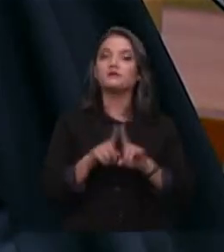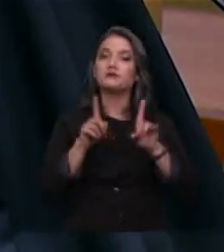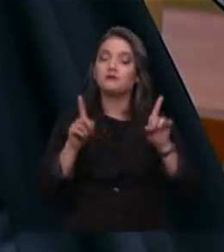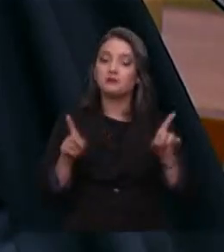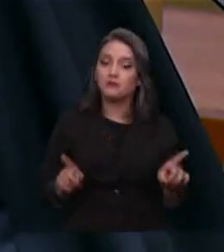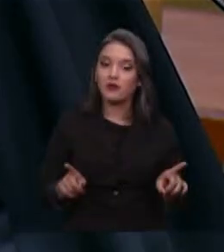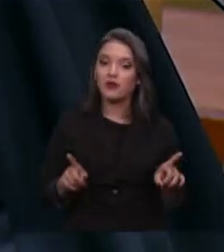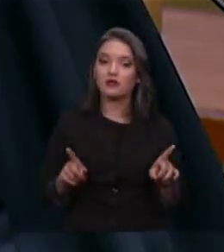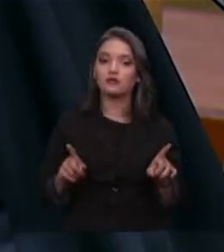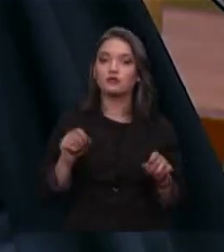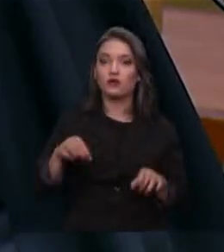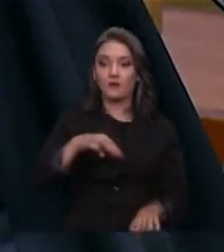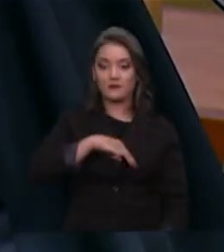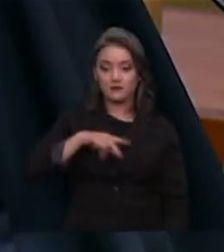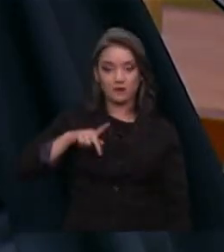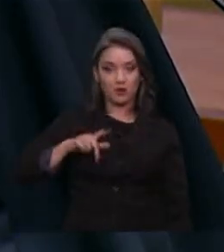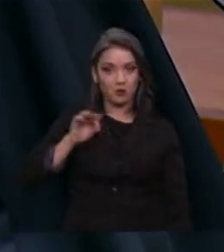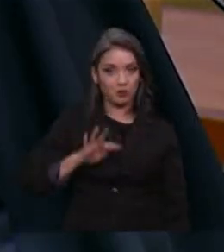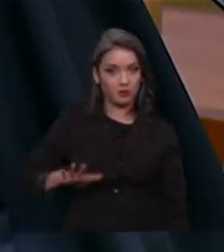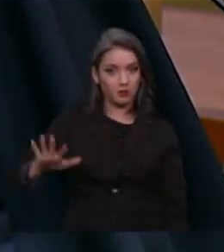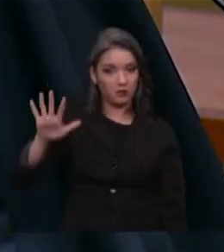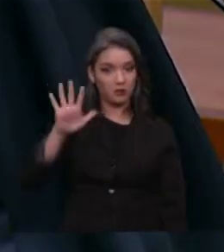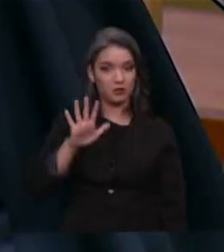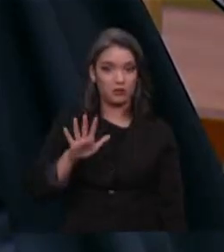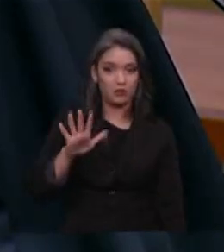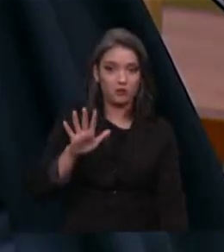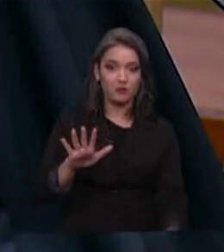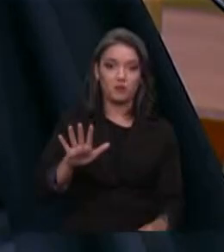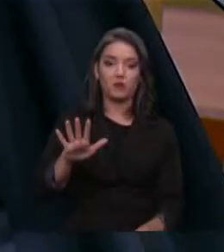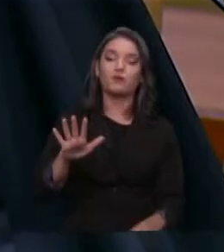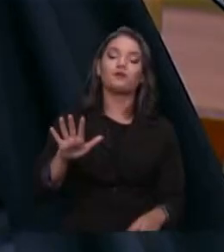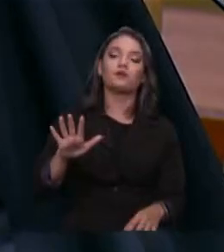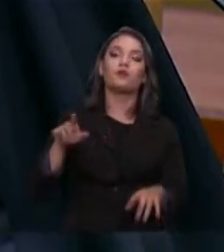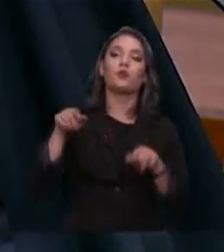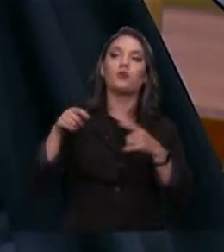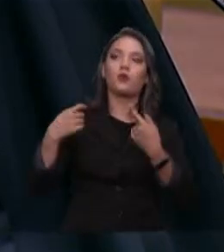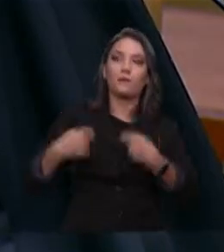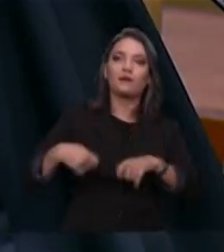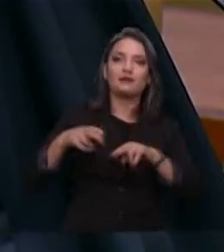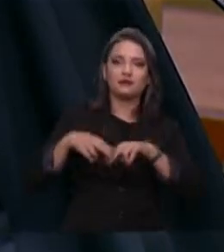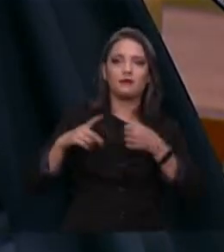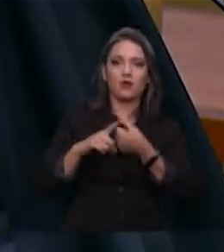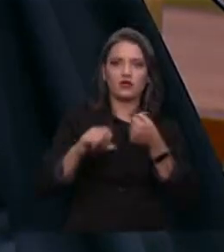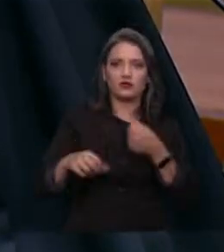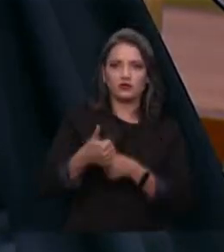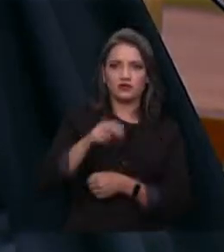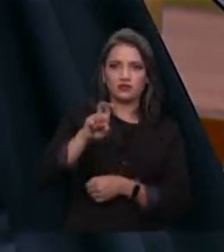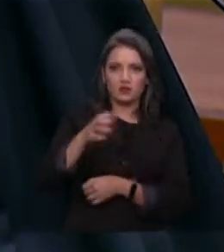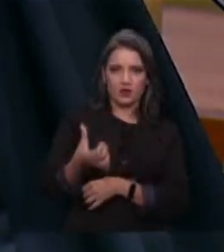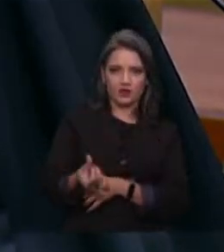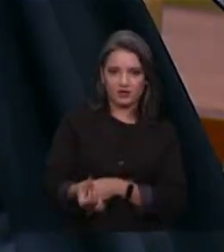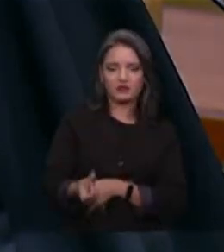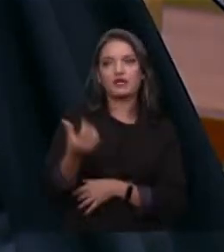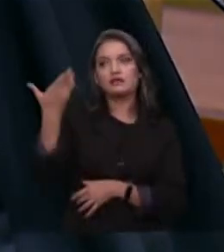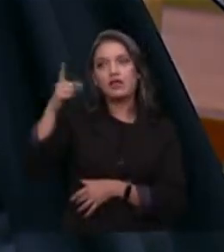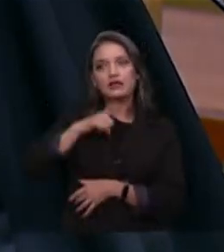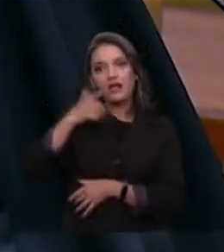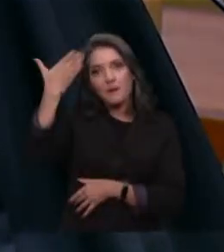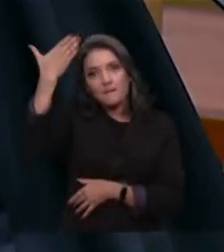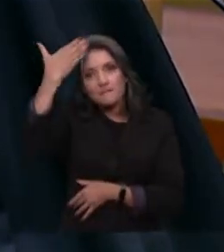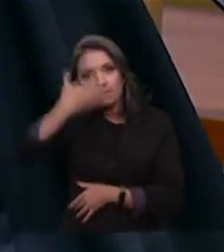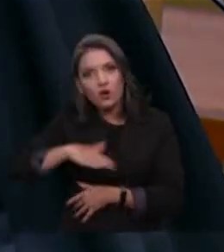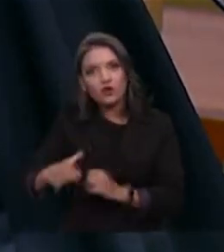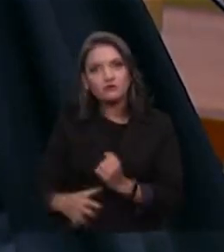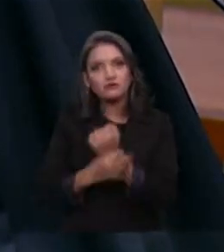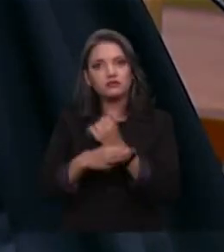e participação em organização criminosa. Ação penal número 1025. Processo penal, já que o conjunto probatório dos autos